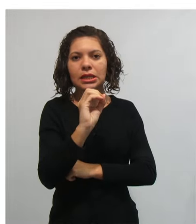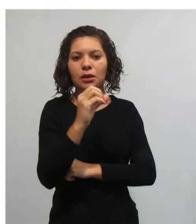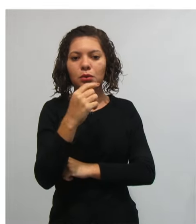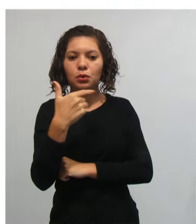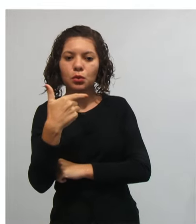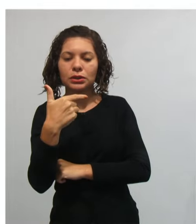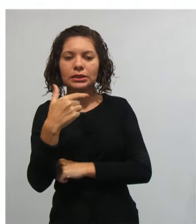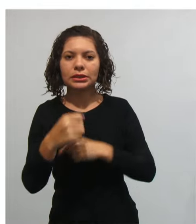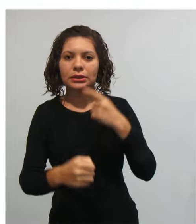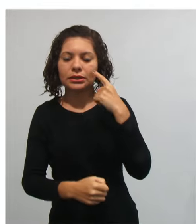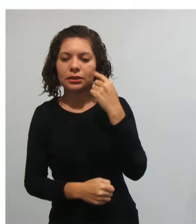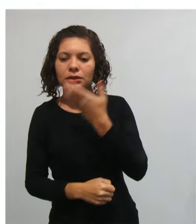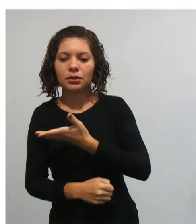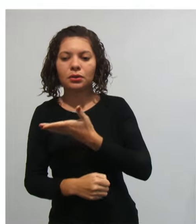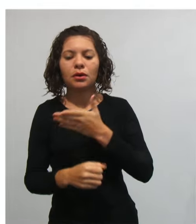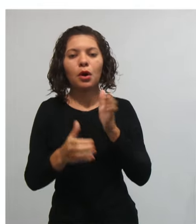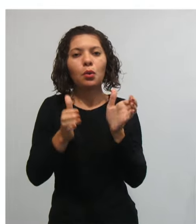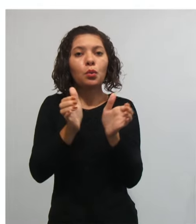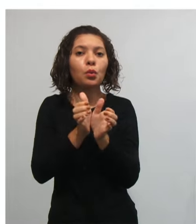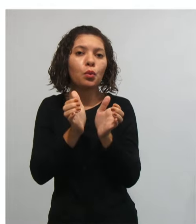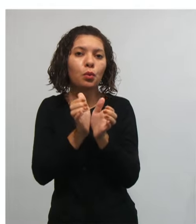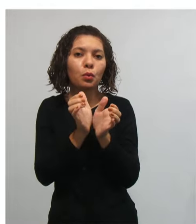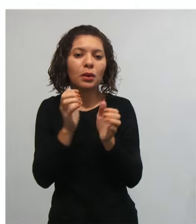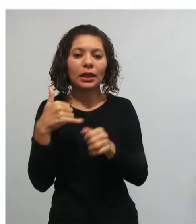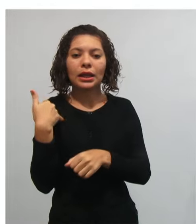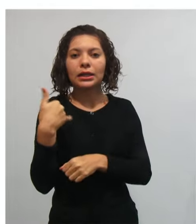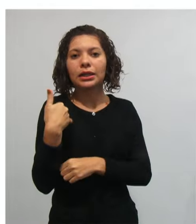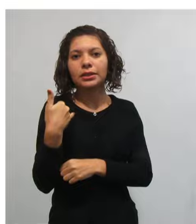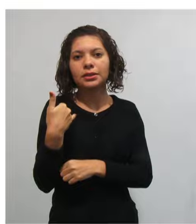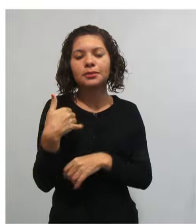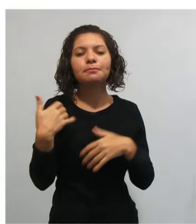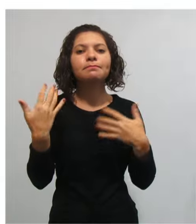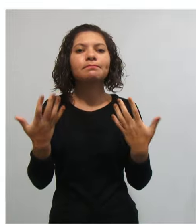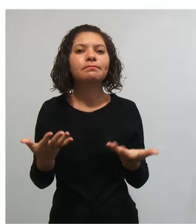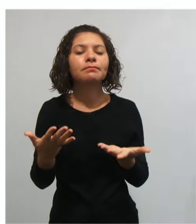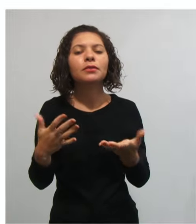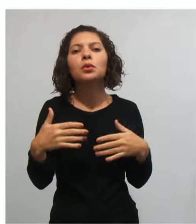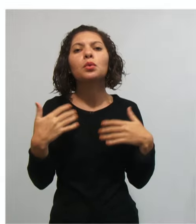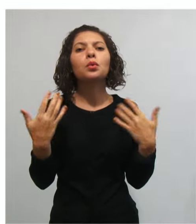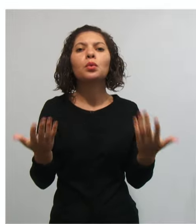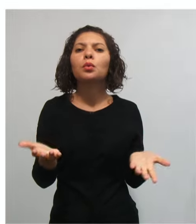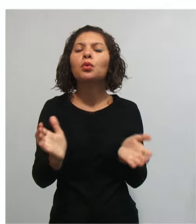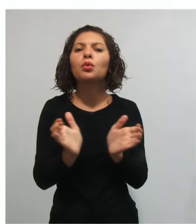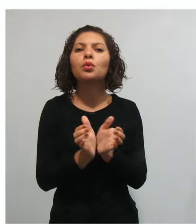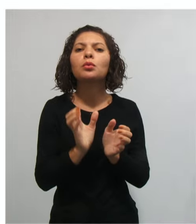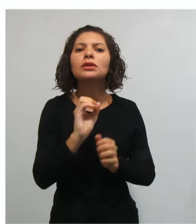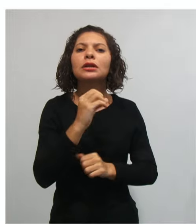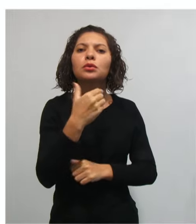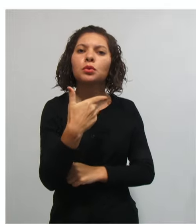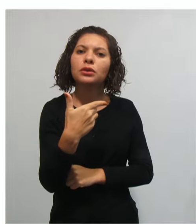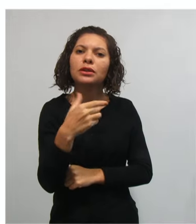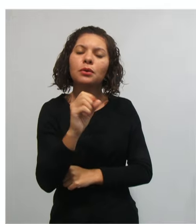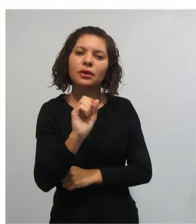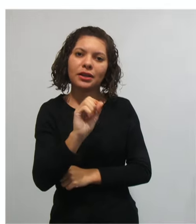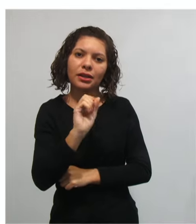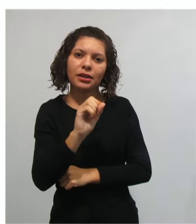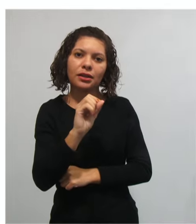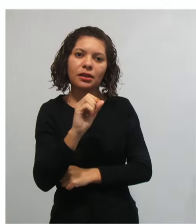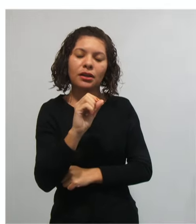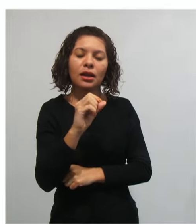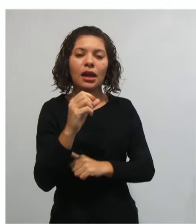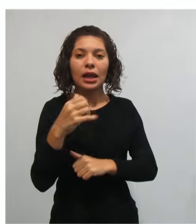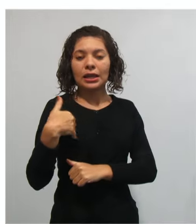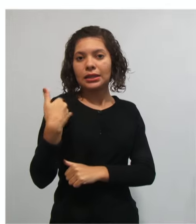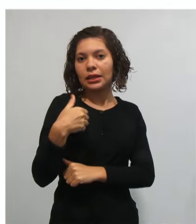número ele é referente ao grupo de faixas etárias Então qual é o grupo de faixa etária 02